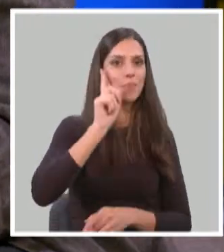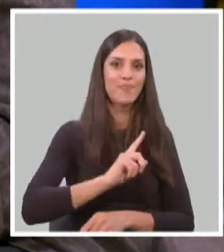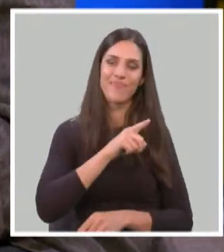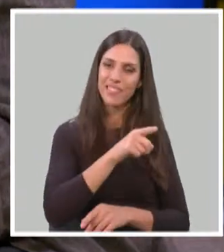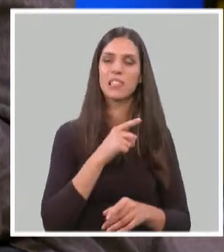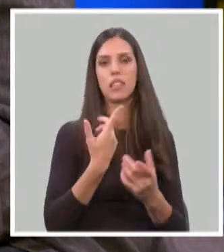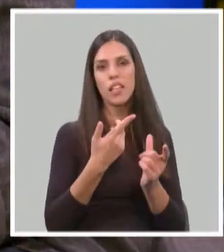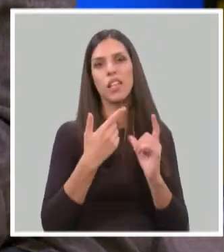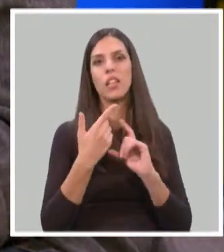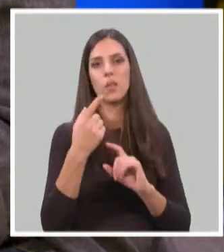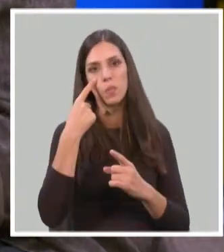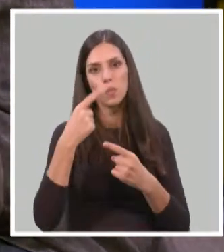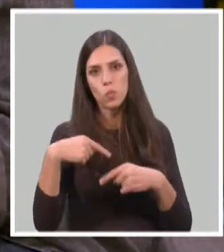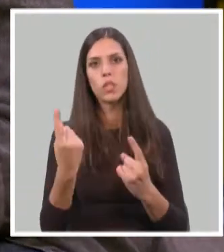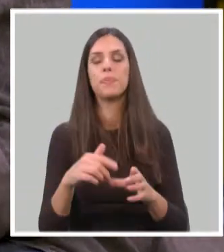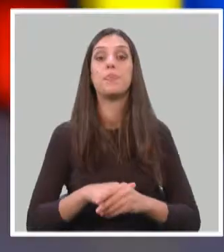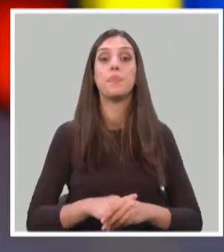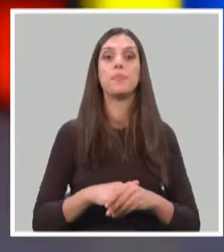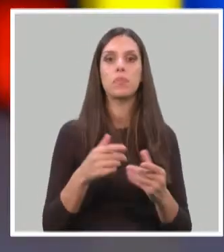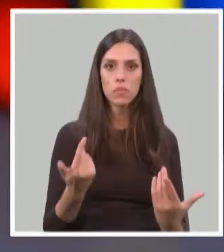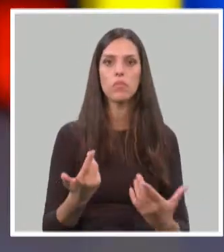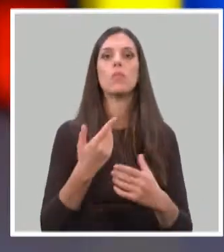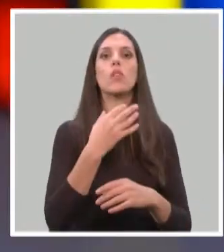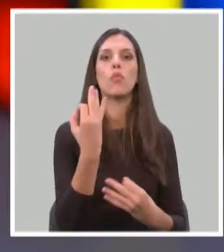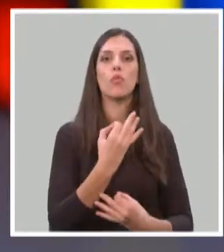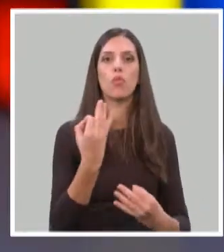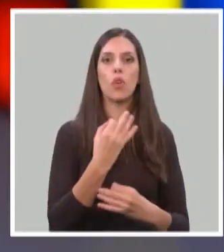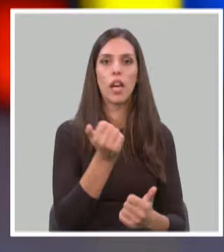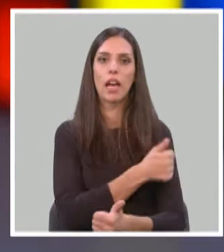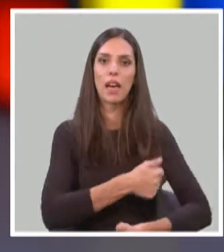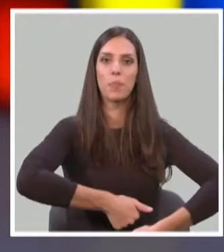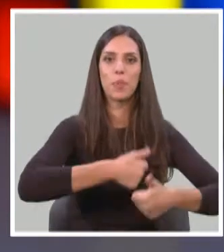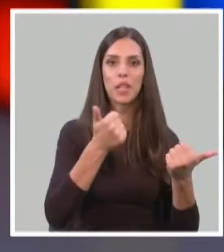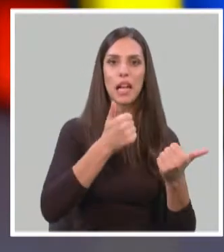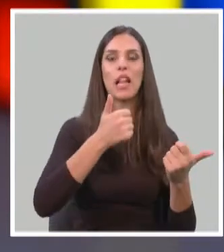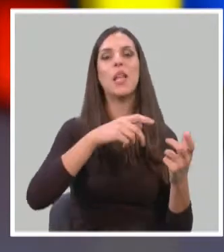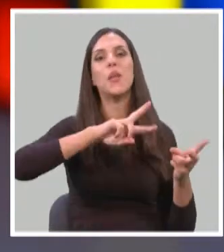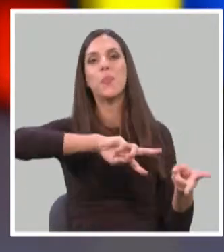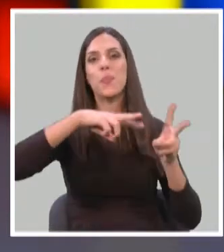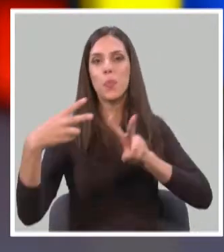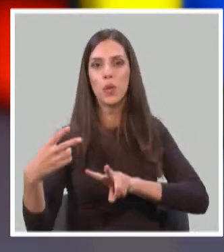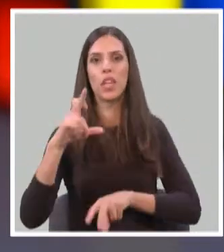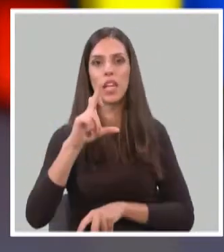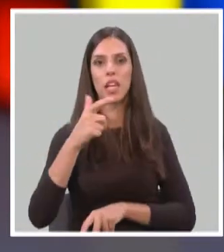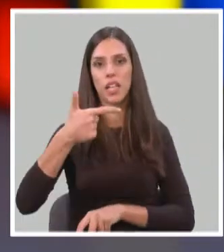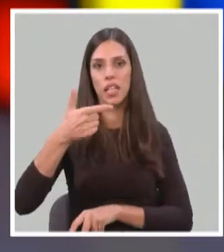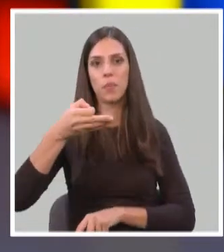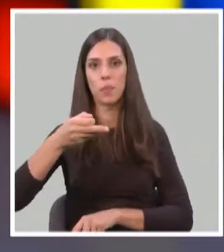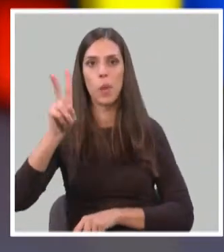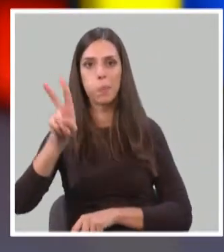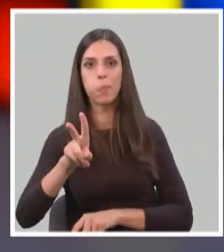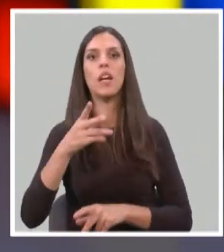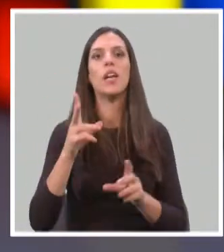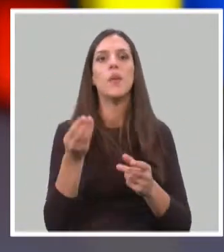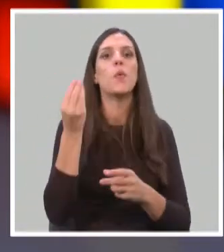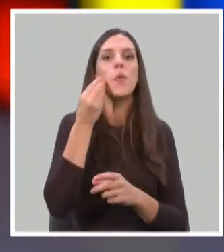ajudá-la a realizar essa personagem, sim, e essa série. Passa de cronista da capital para a RTP2. O que é que sentiu quando o convidaram para um programa